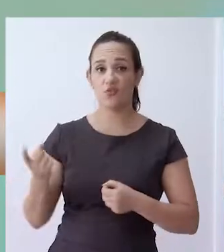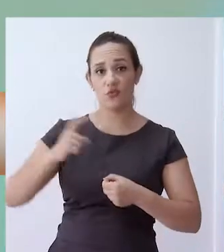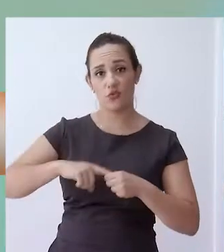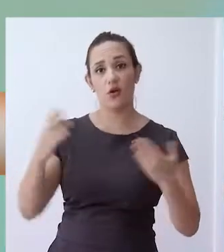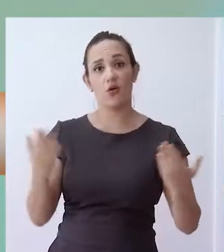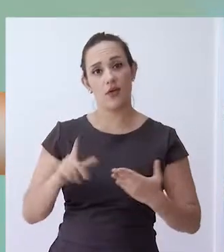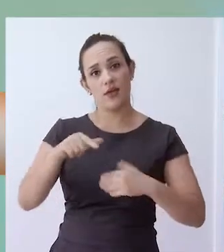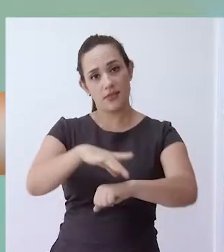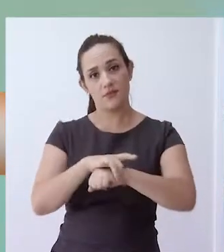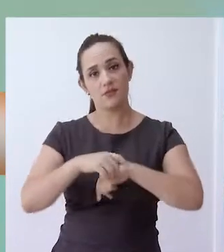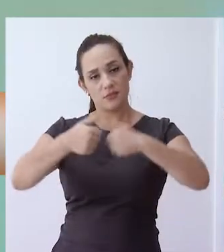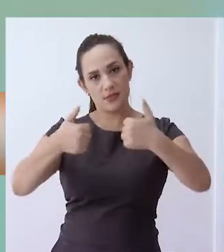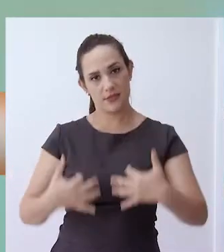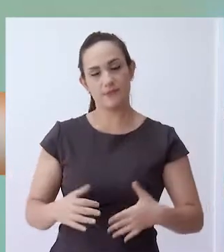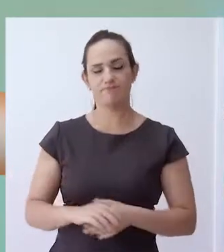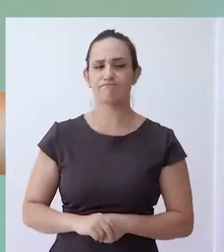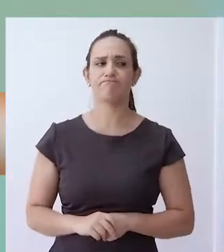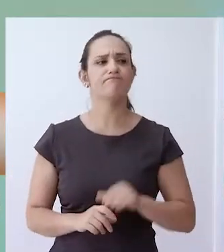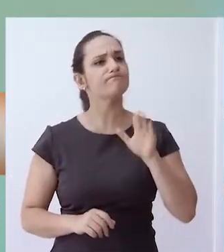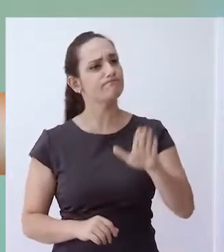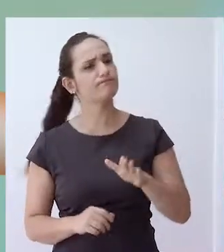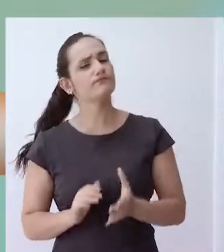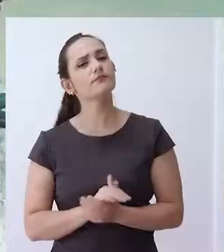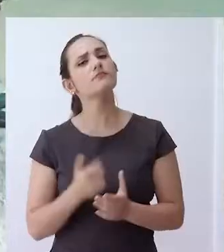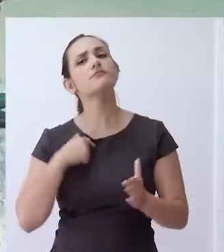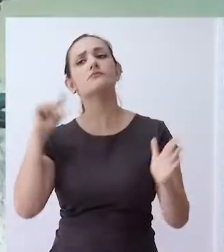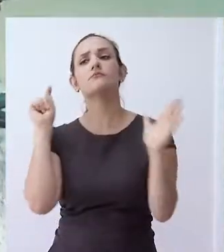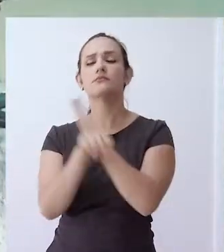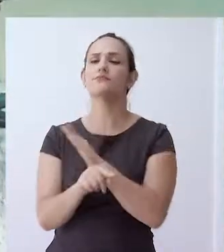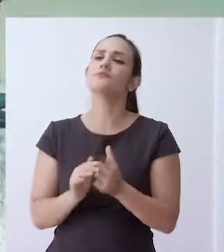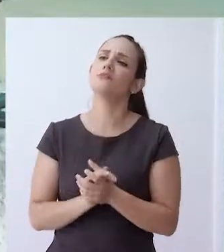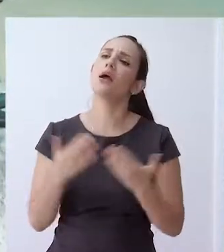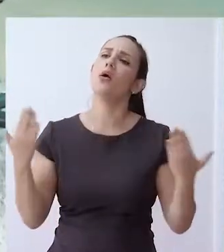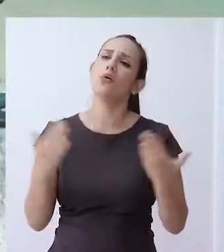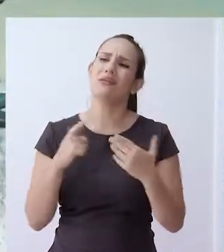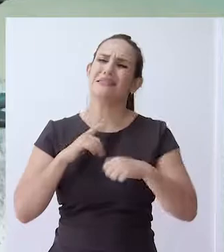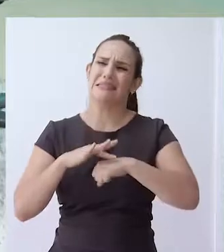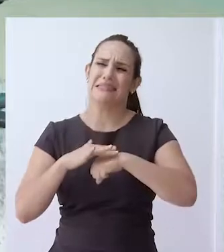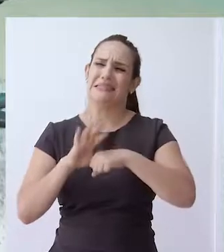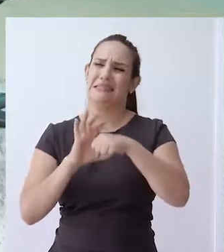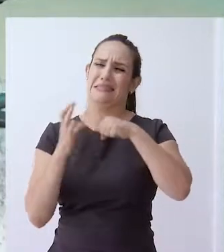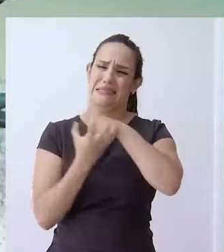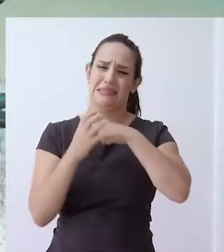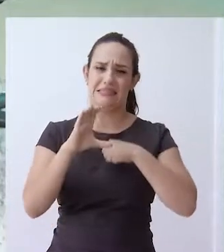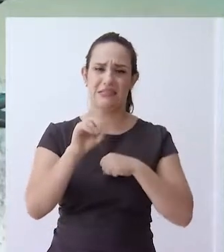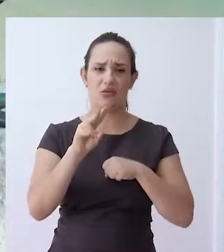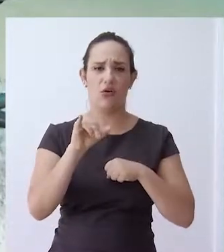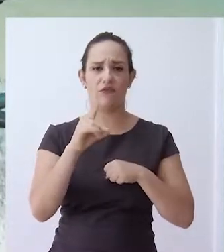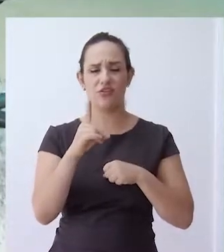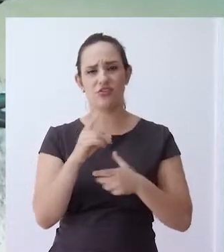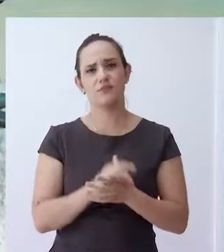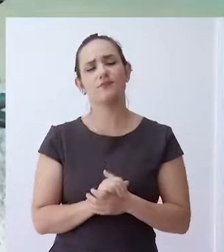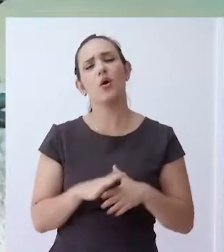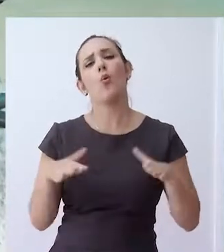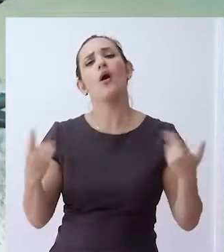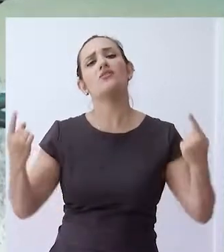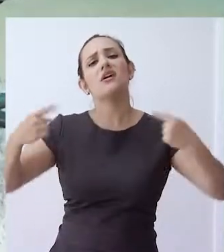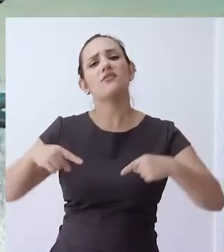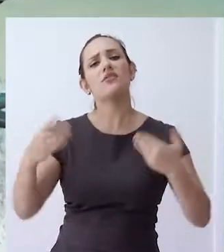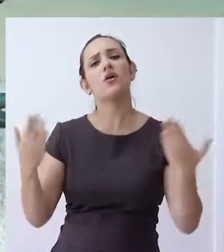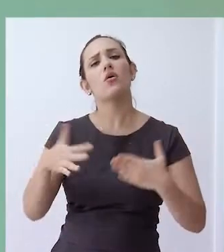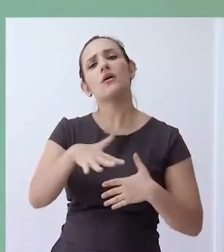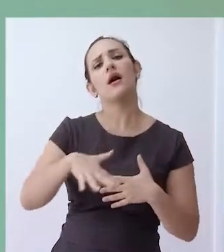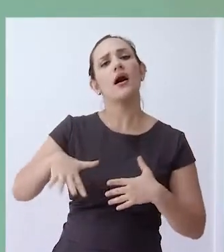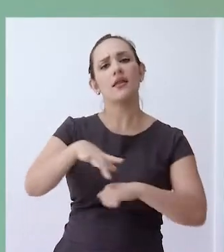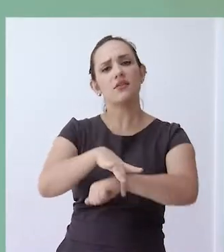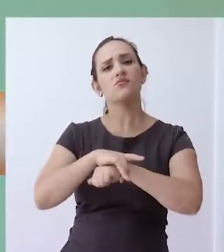Voltamos com o Defensoria Explica. Doutor, considerando o atual cenário pandêmico, quais os desafios da Defensoria